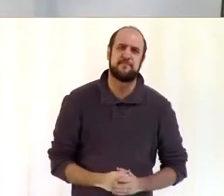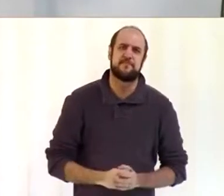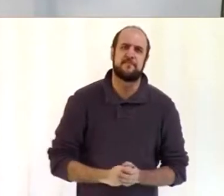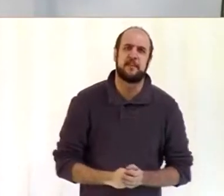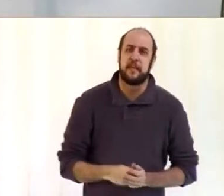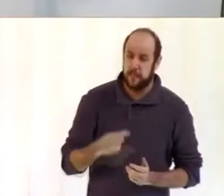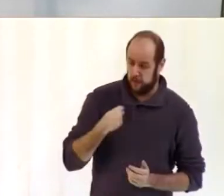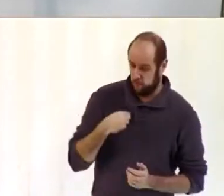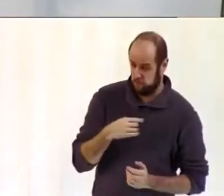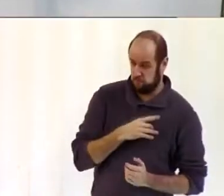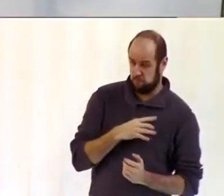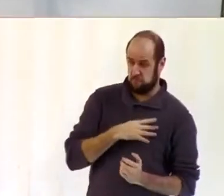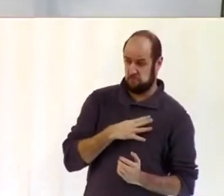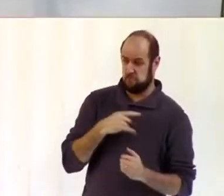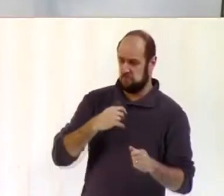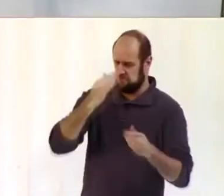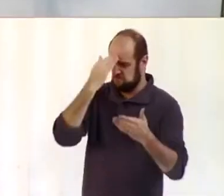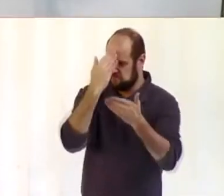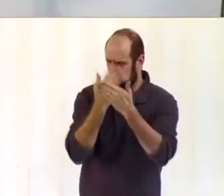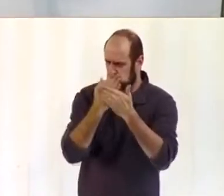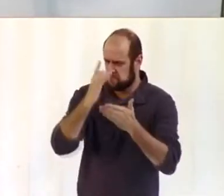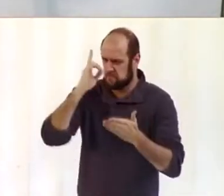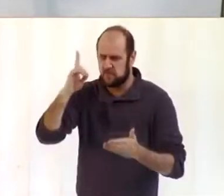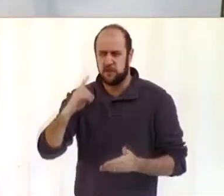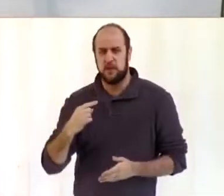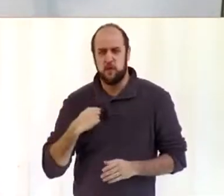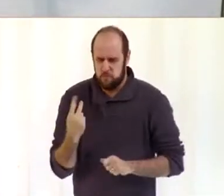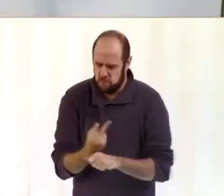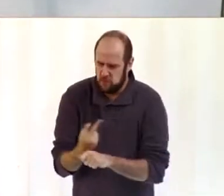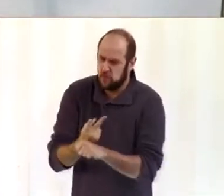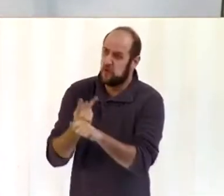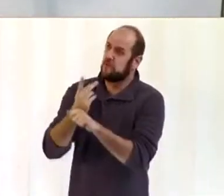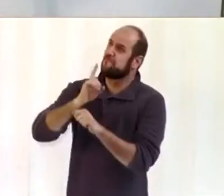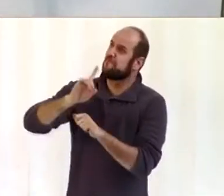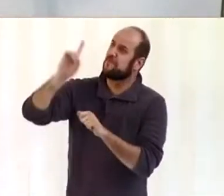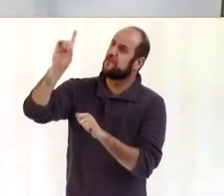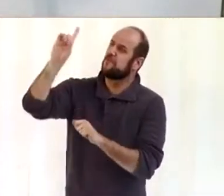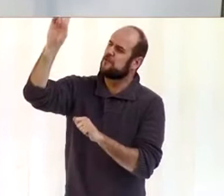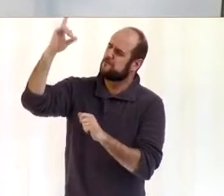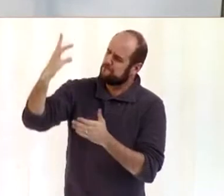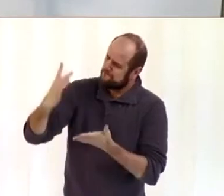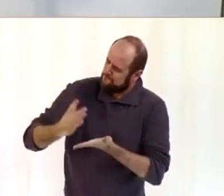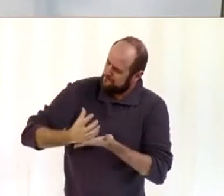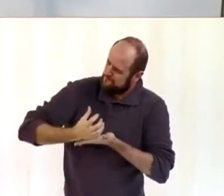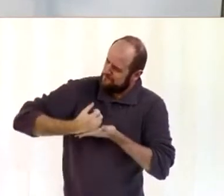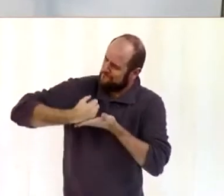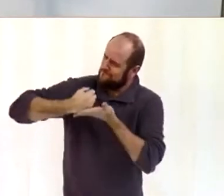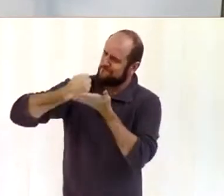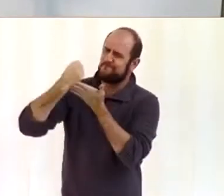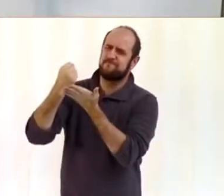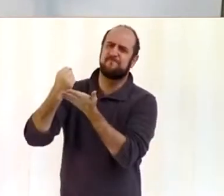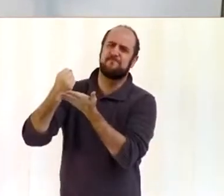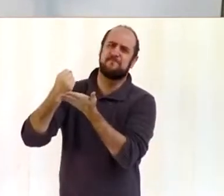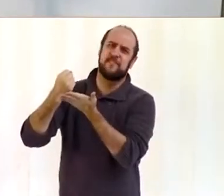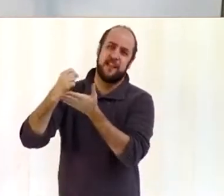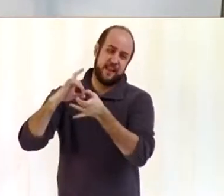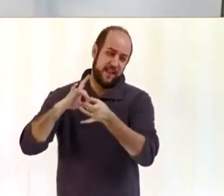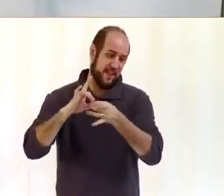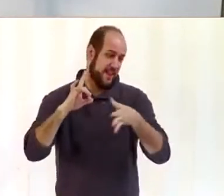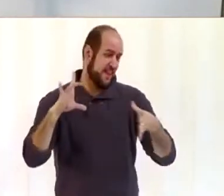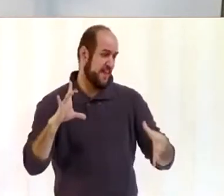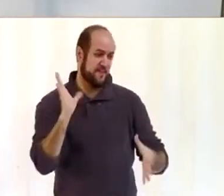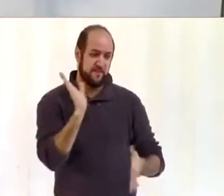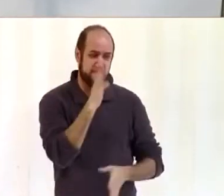confiar em Ti. Busquei o Senhor e Ele me acolheu e me livrou de todos